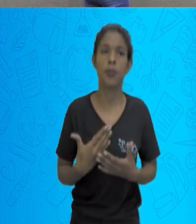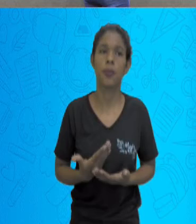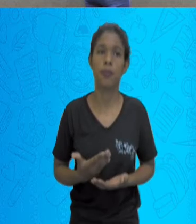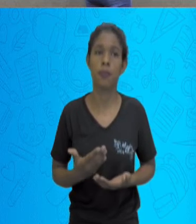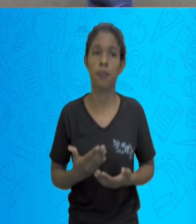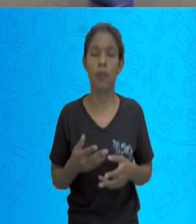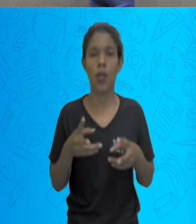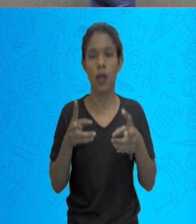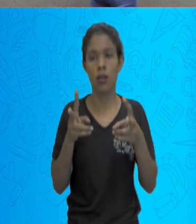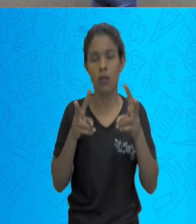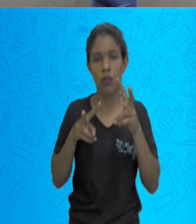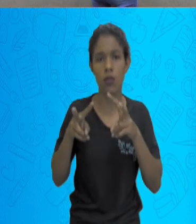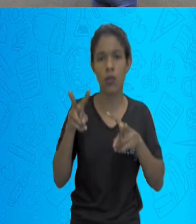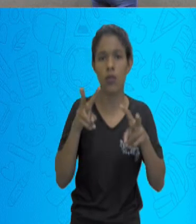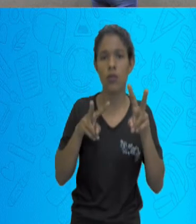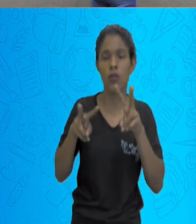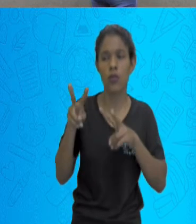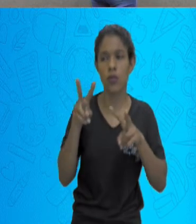2012,